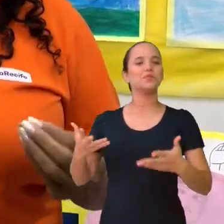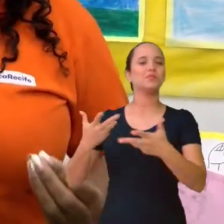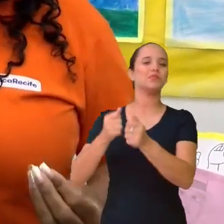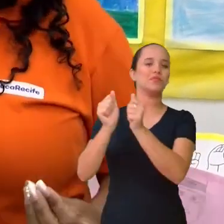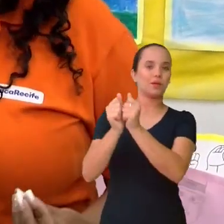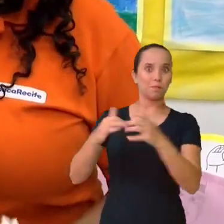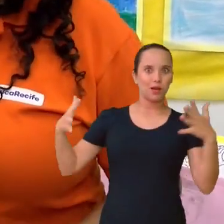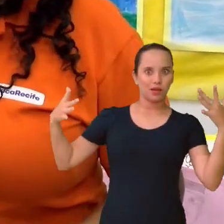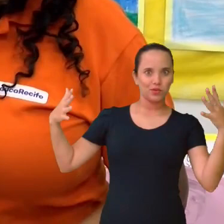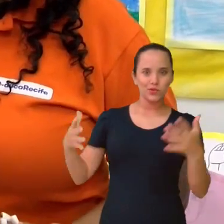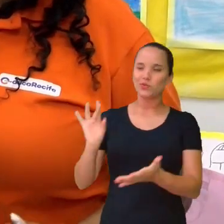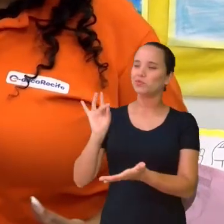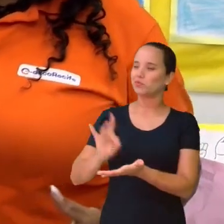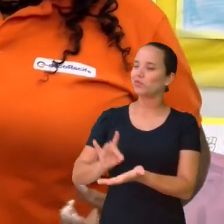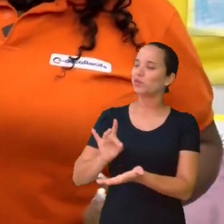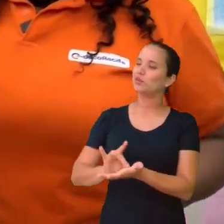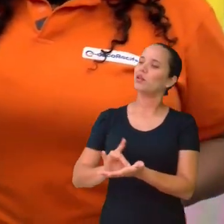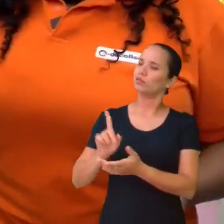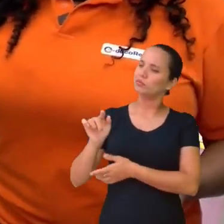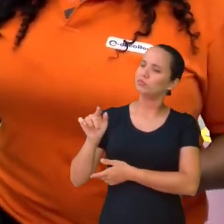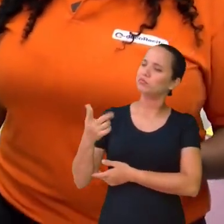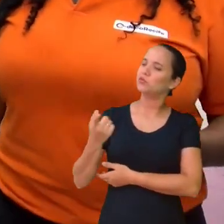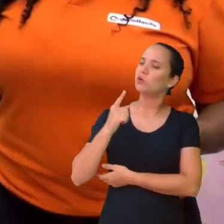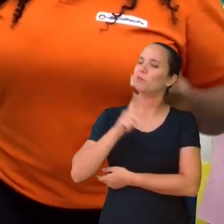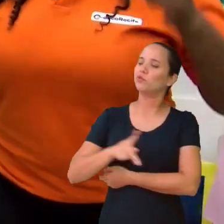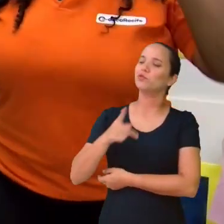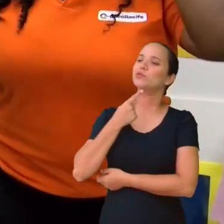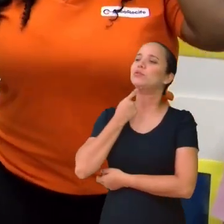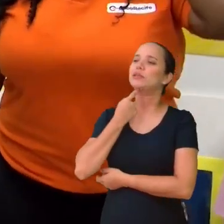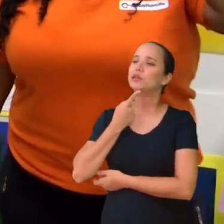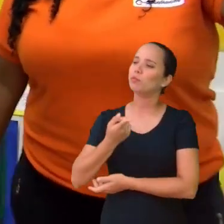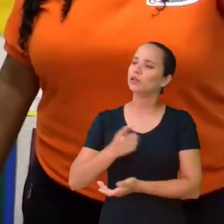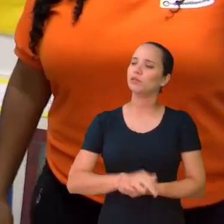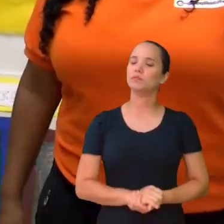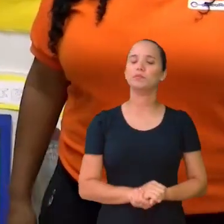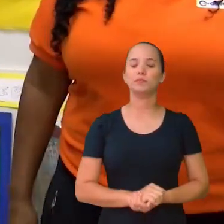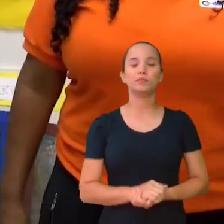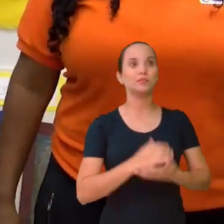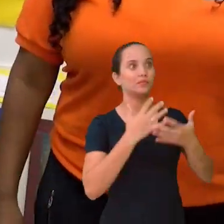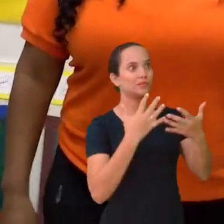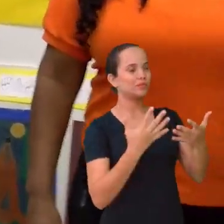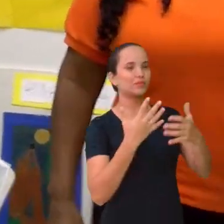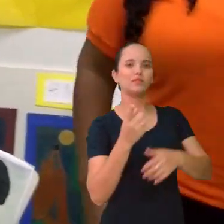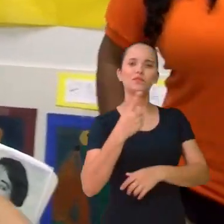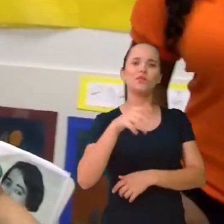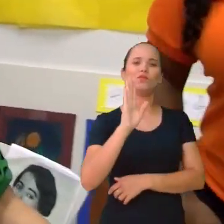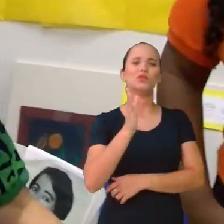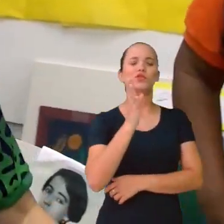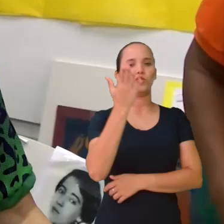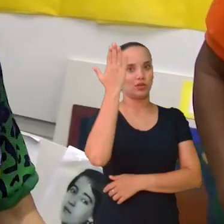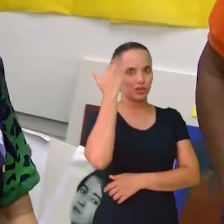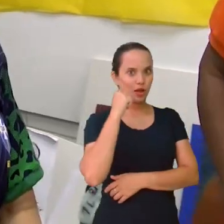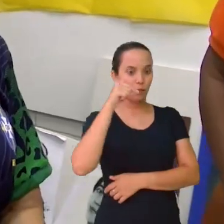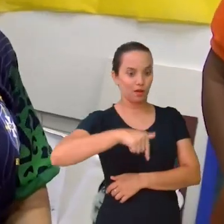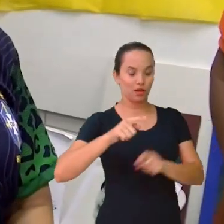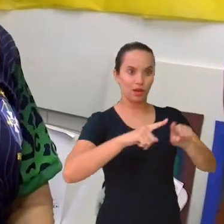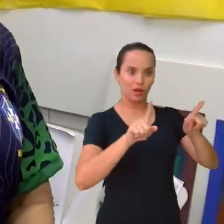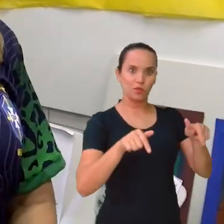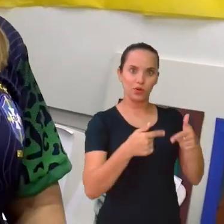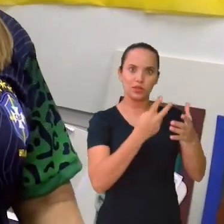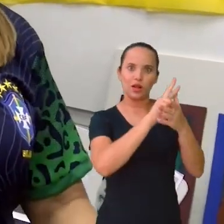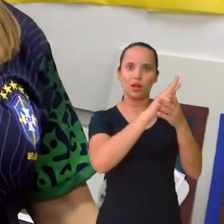de verdade, acontecendo. Não é isso, Elizabeth? Bom, como vocês já sabem, aqui é uma sala